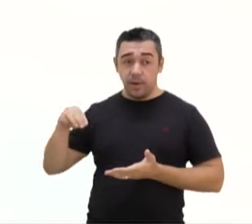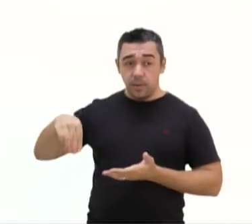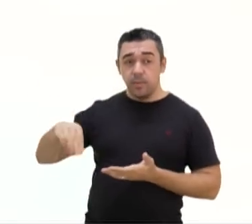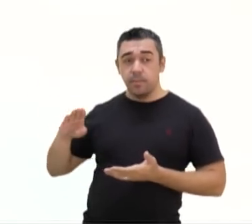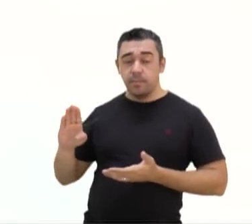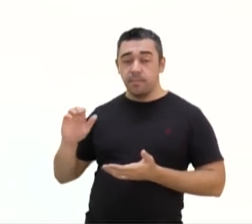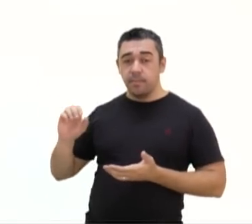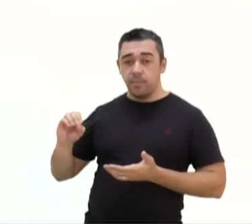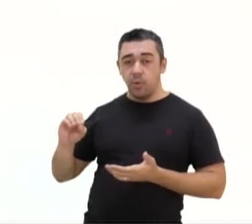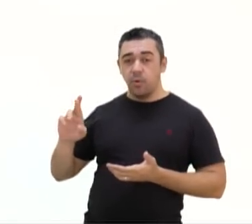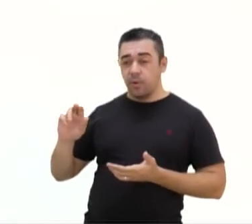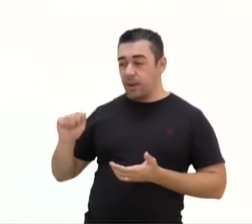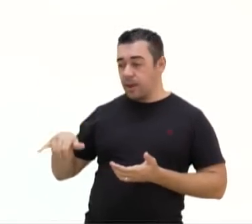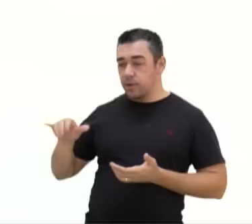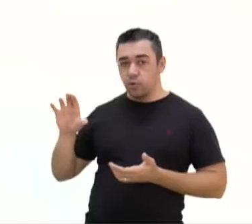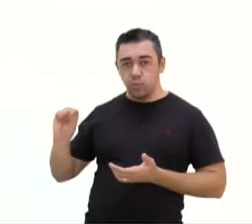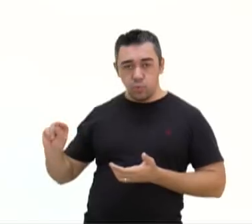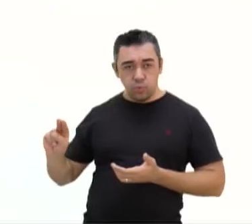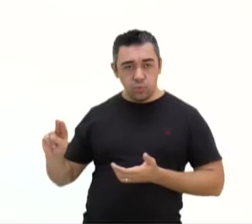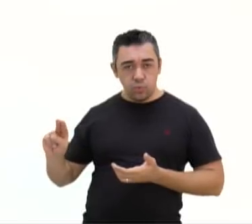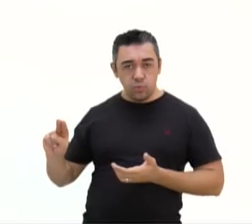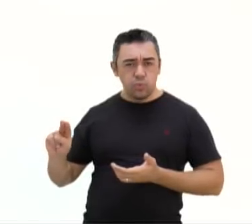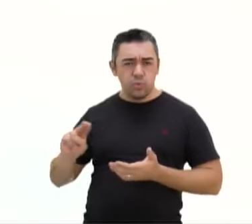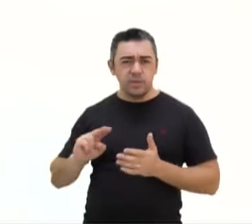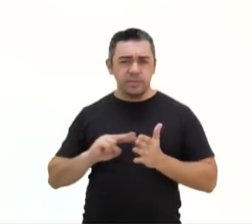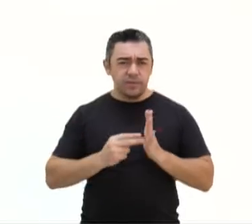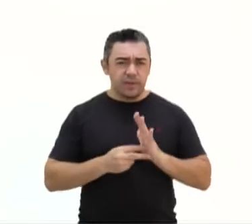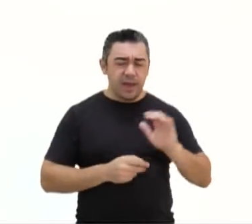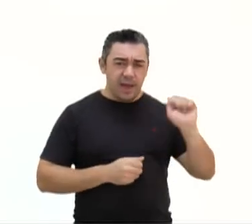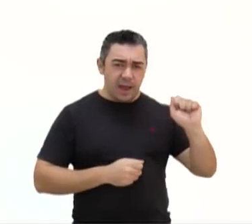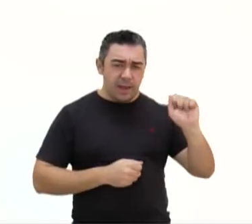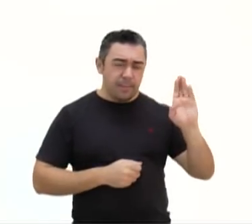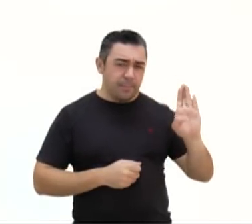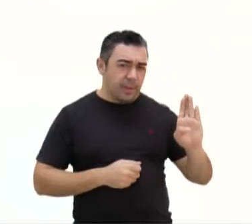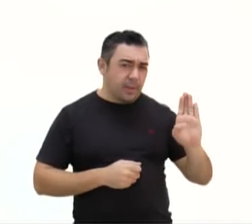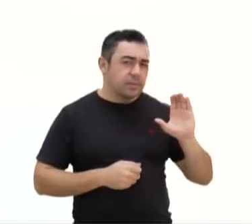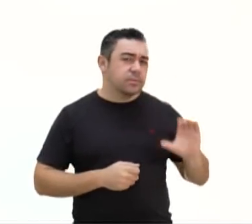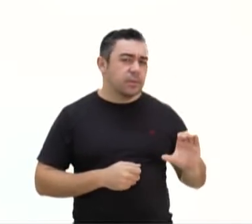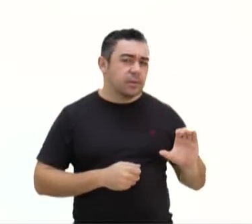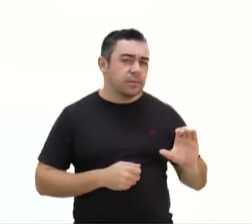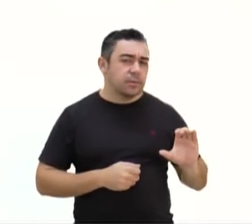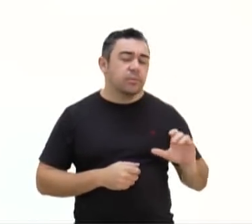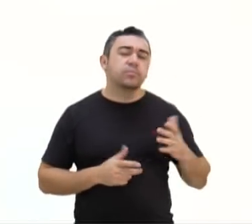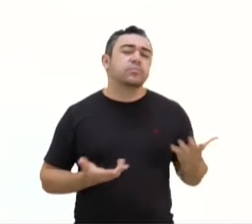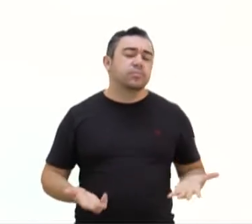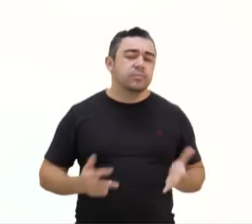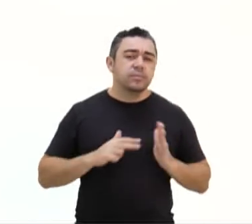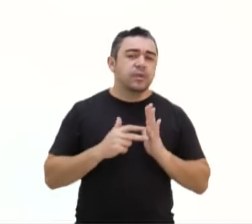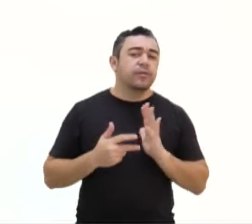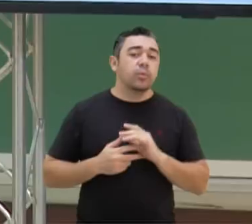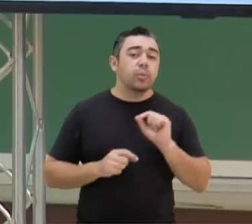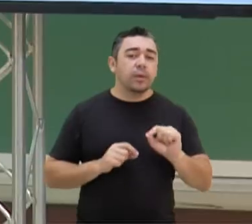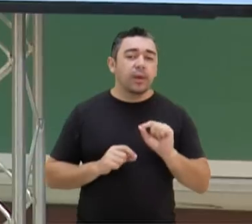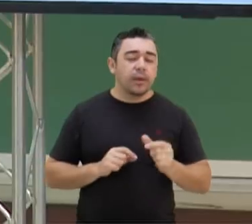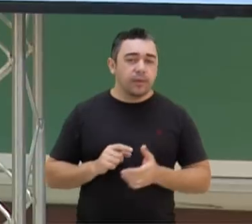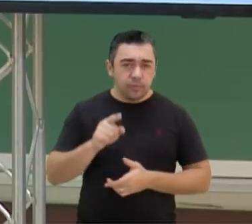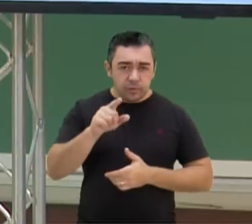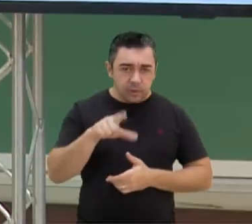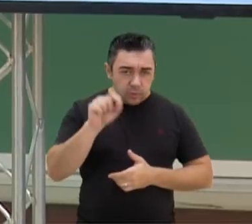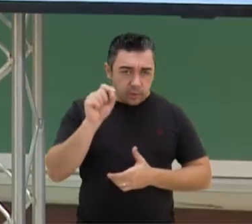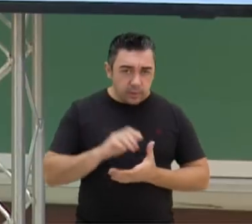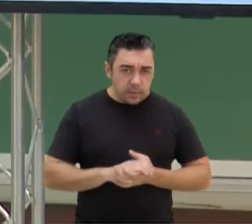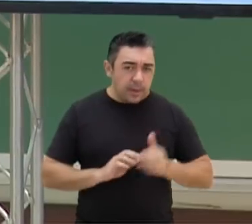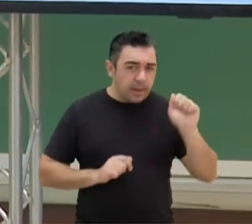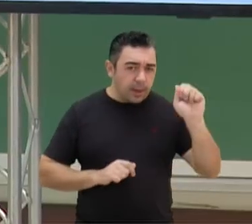significa A, um por todos, todos por um. B, Pai, Filho e Espírito Santo. C, o Espírito que nos une. O que você marcou?